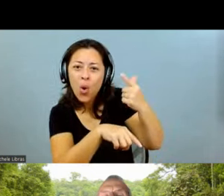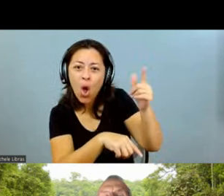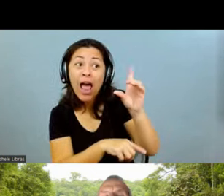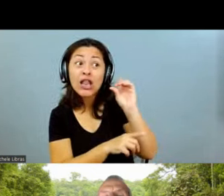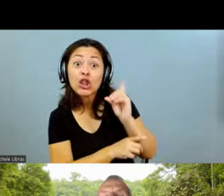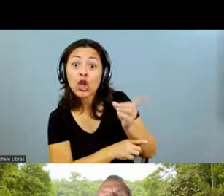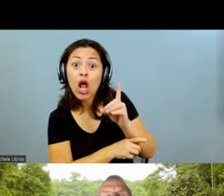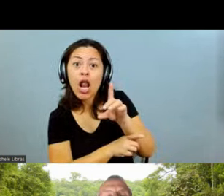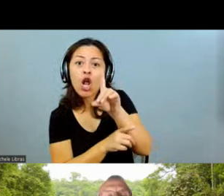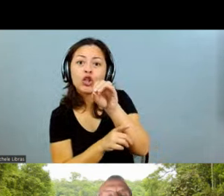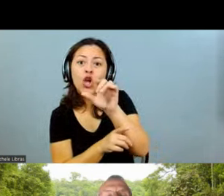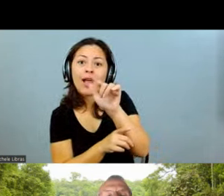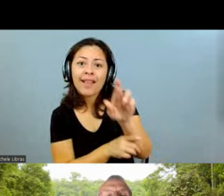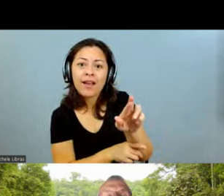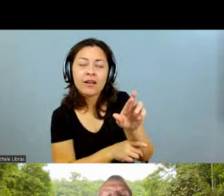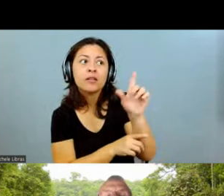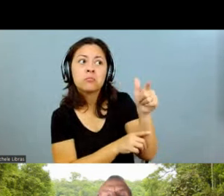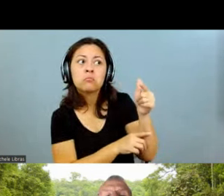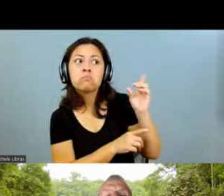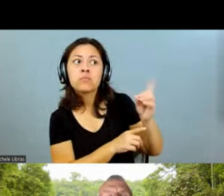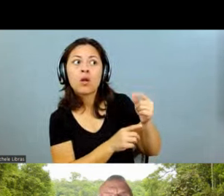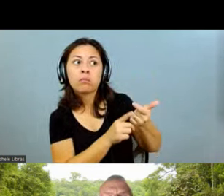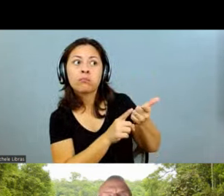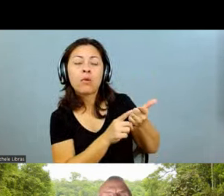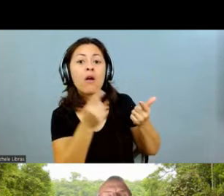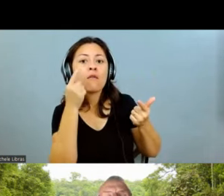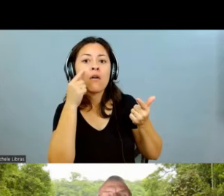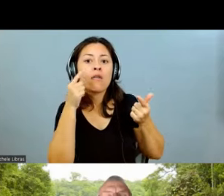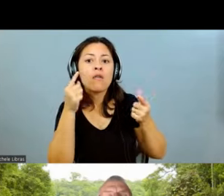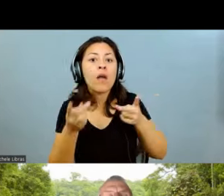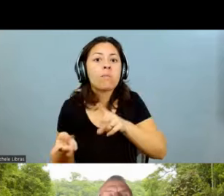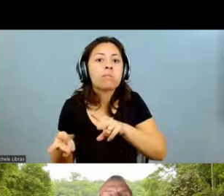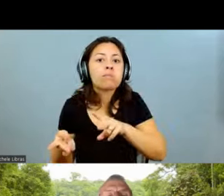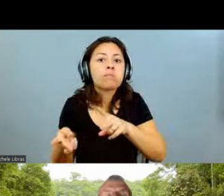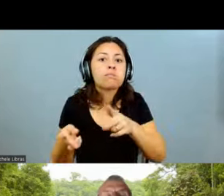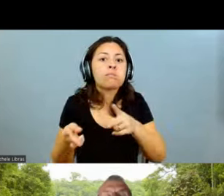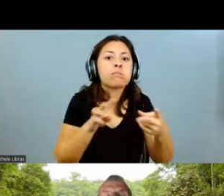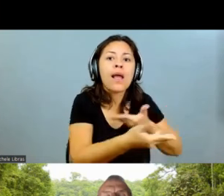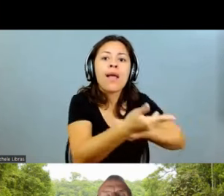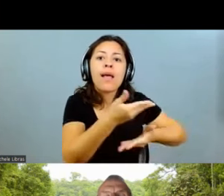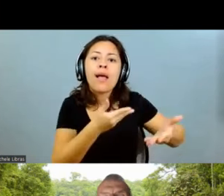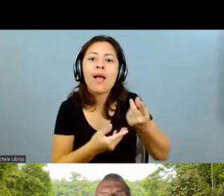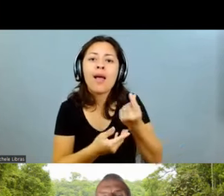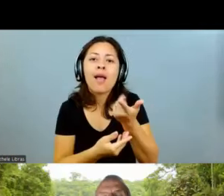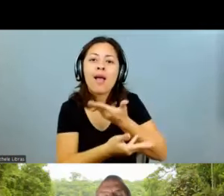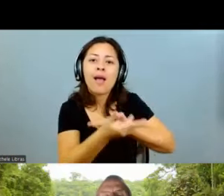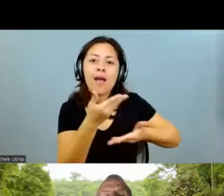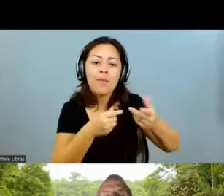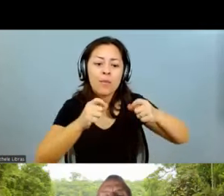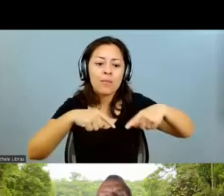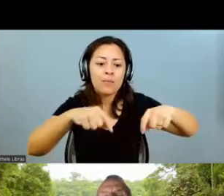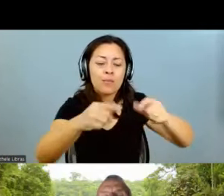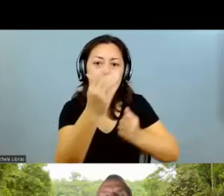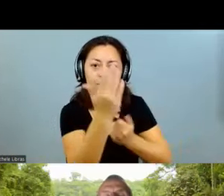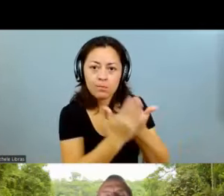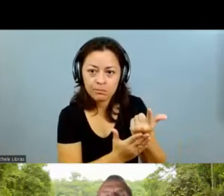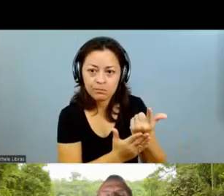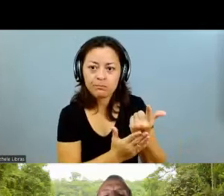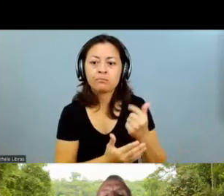e para iniciar o travamento do câmbio das culturas Vamos para o slide 20 onde